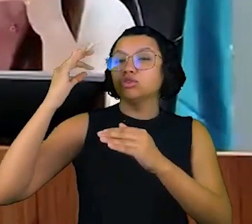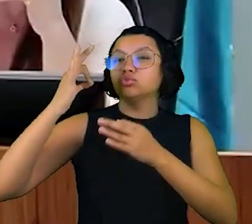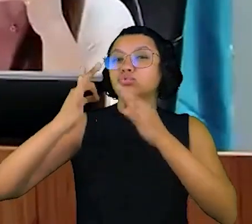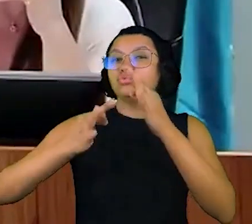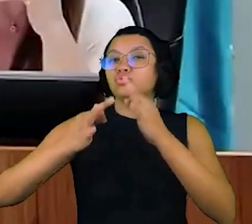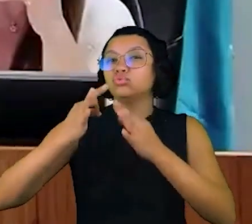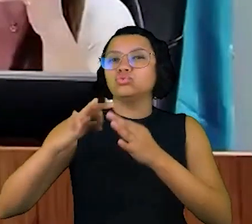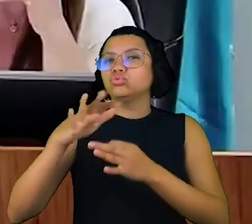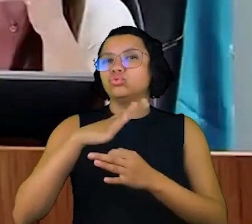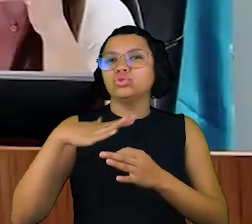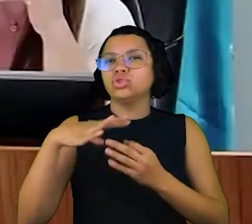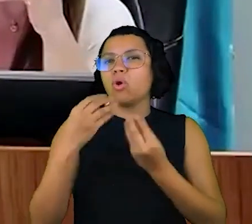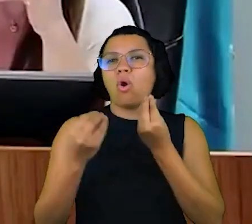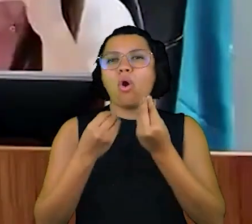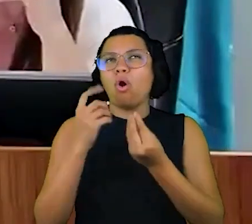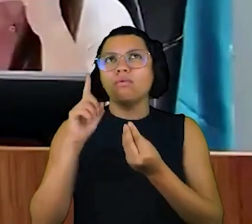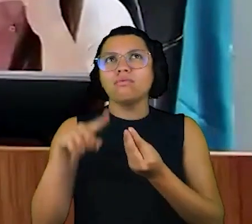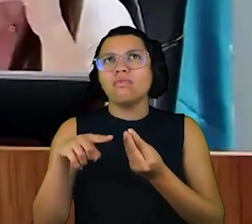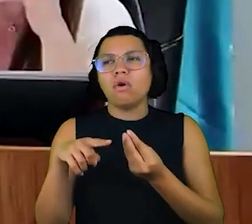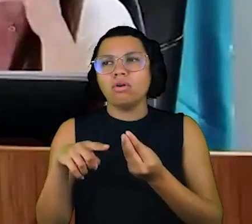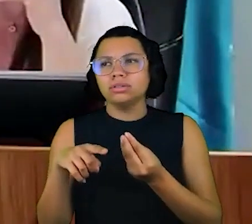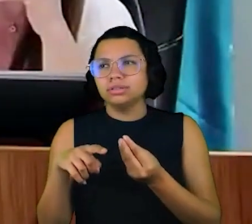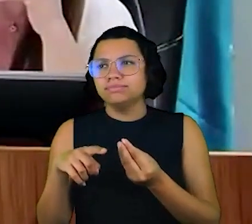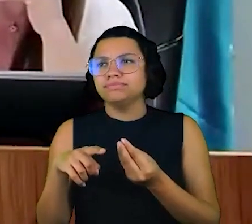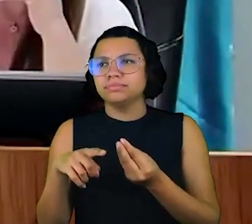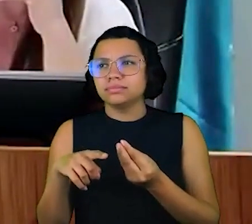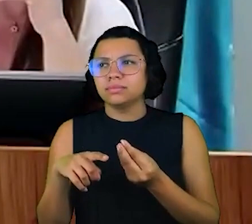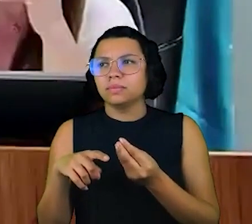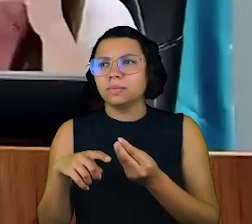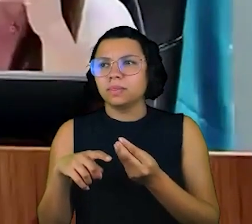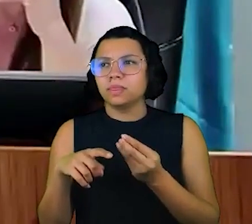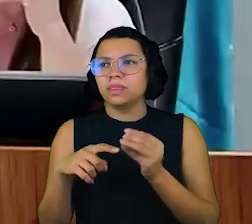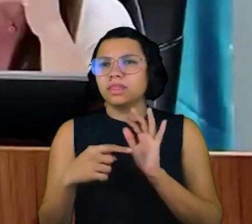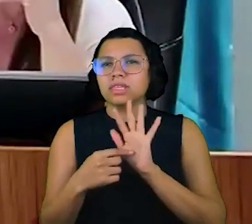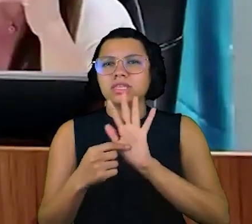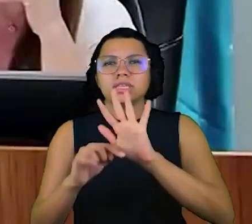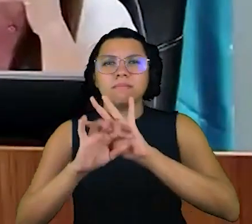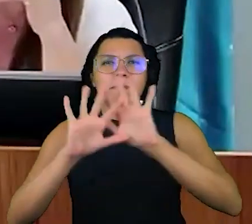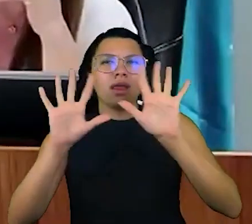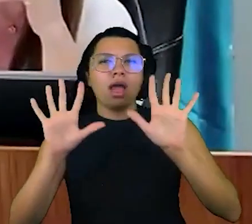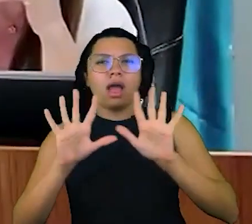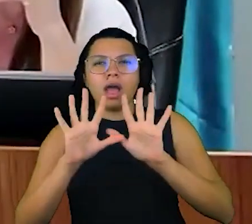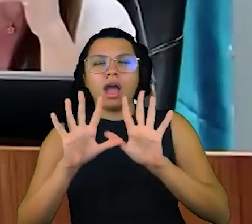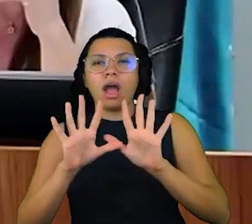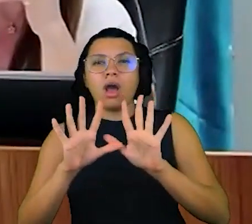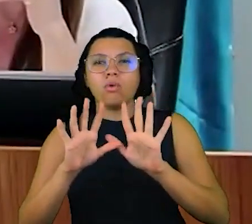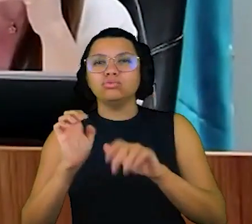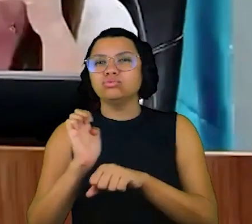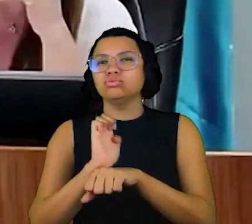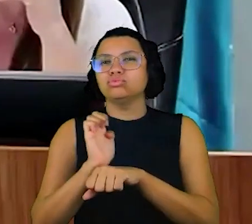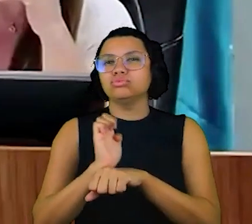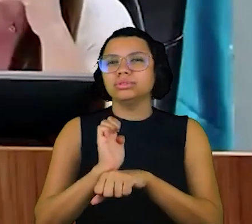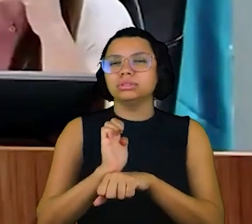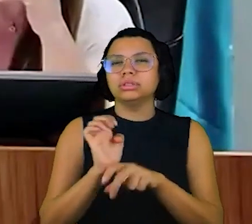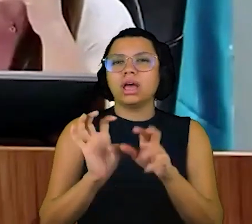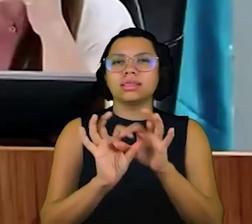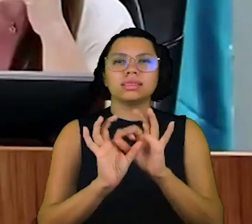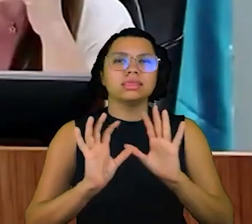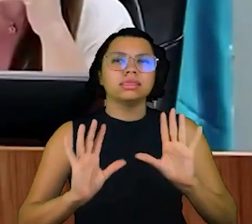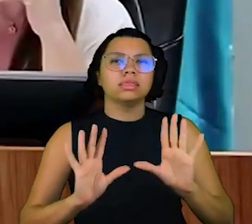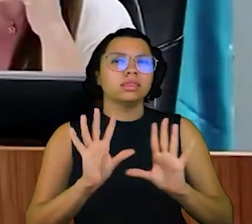sobrevalorizando a jurisdição como expressão do Estado democrático de